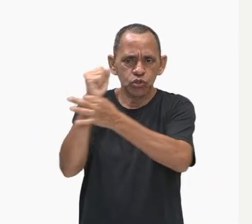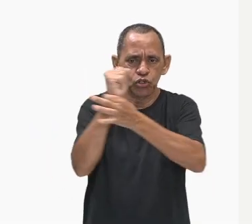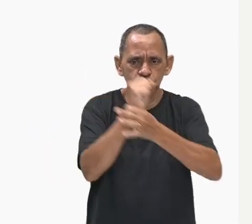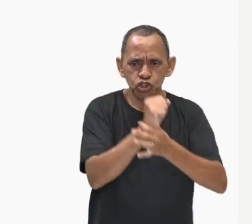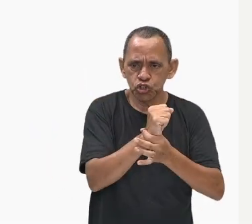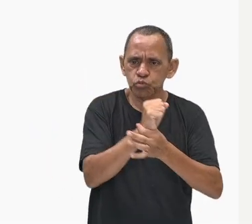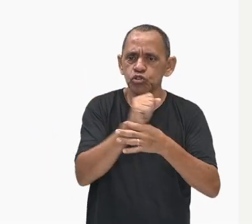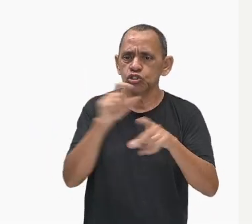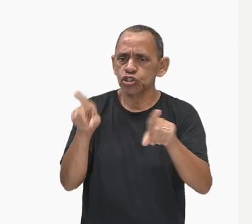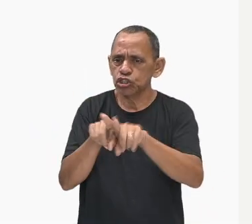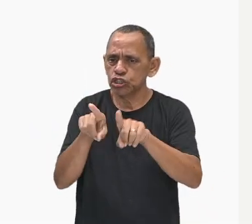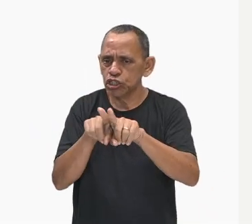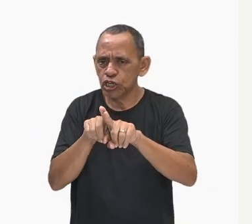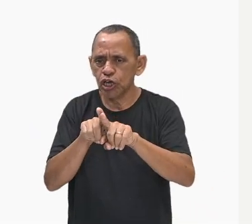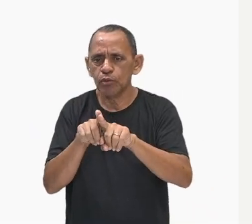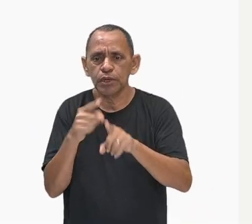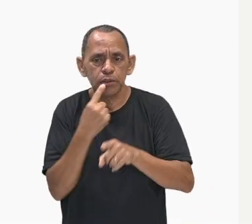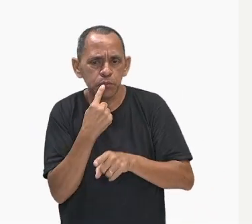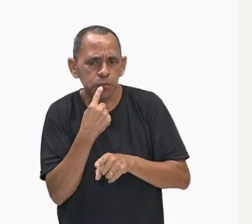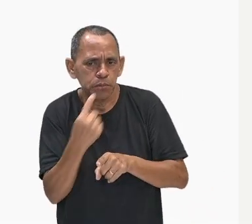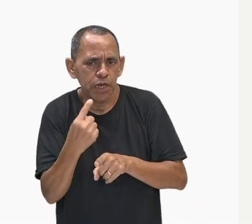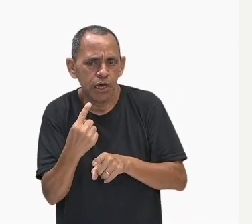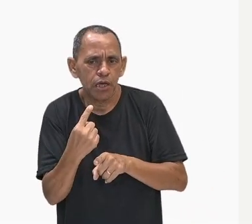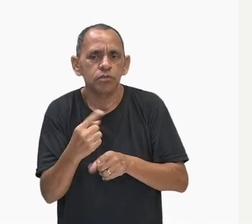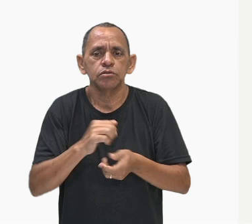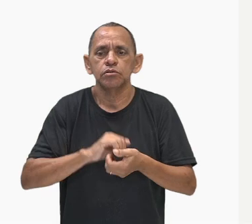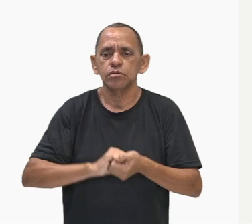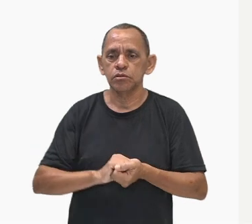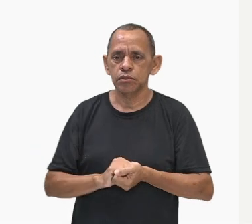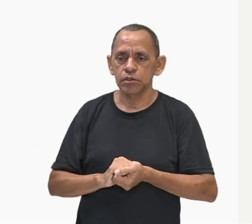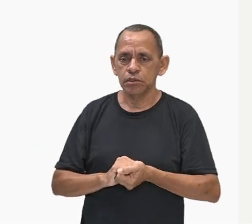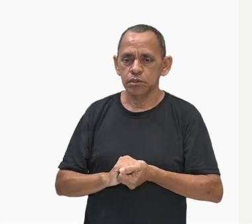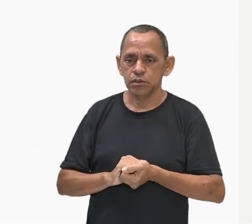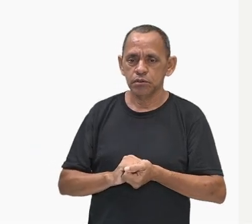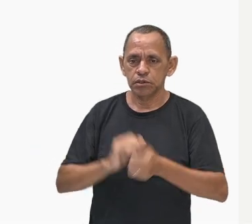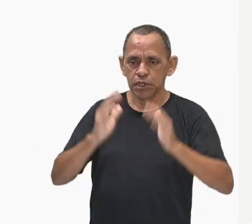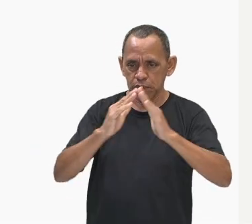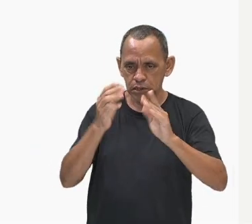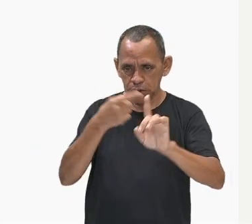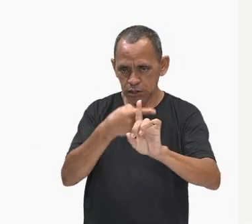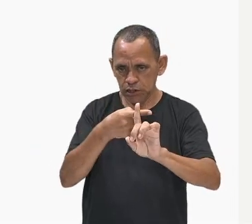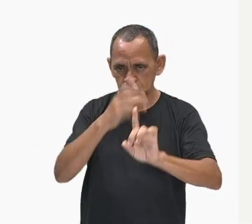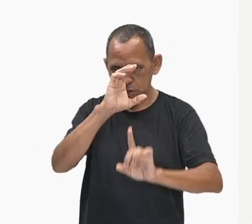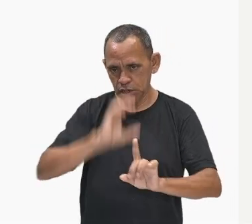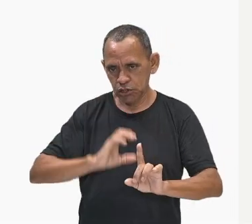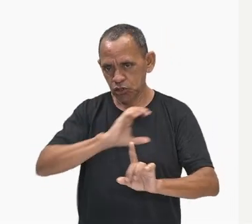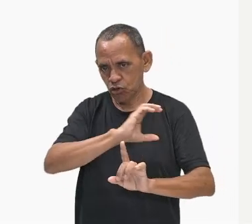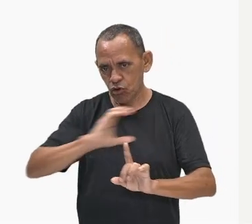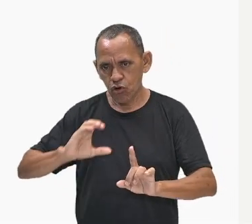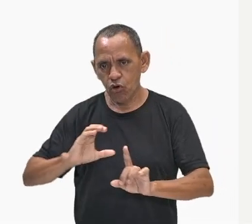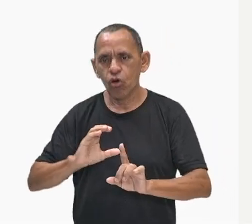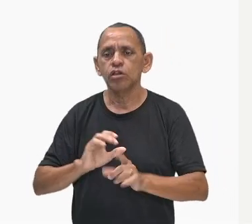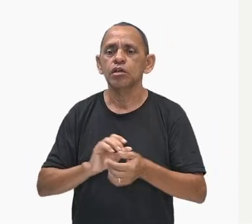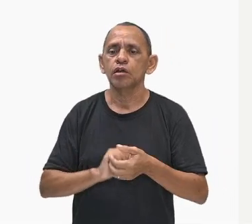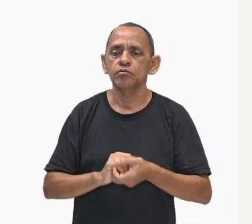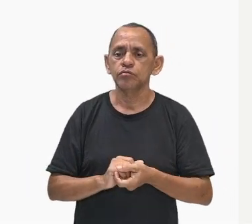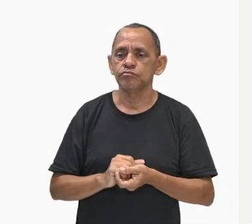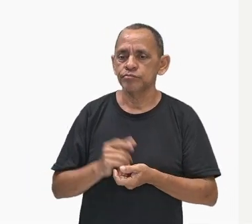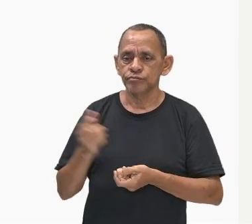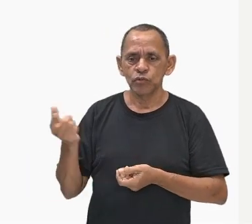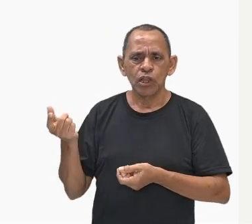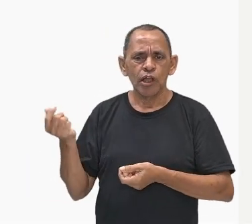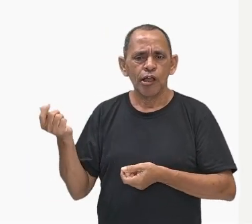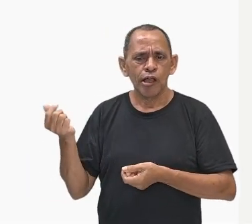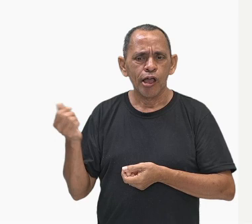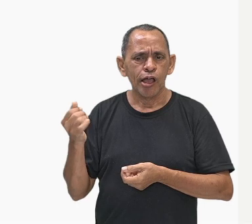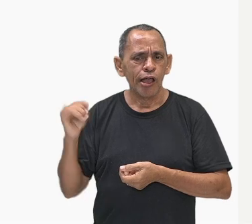Católica. O rei concedeu privilégios aos católicos, como a isenção de impostos, gerando protesto do parlamento,